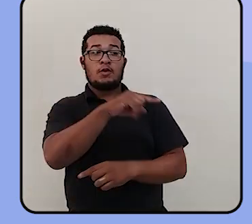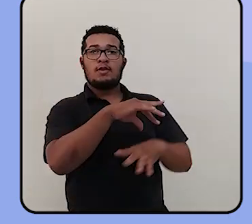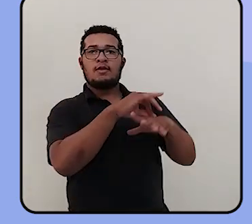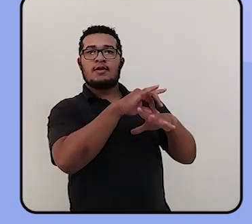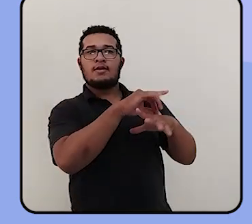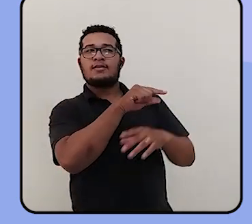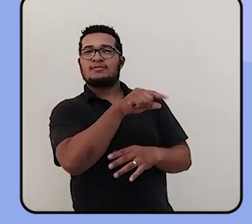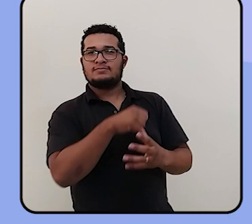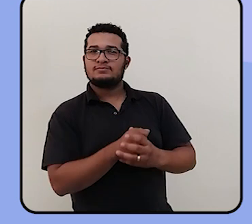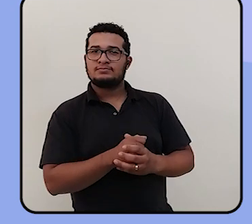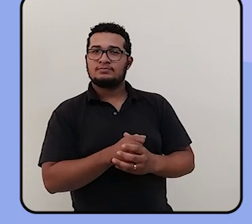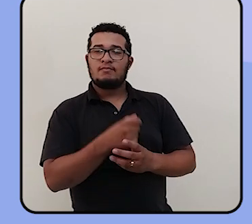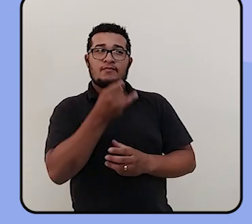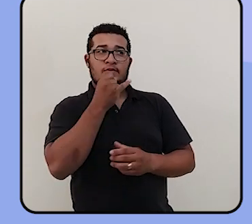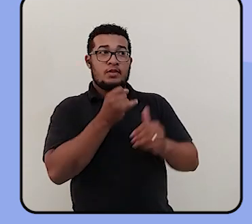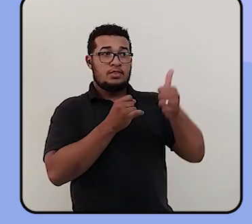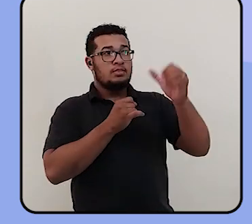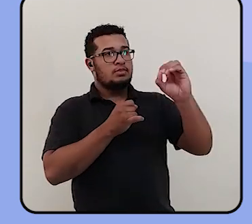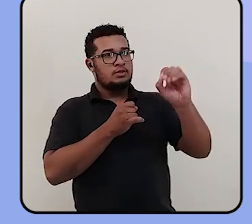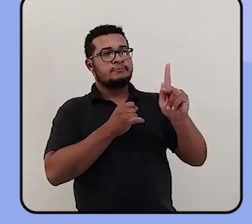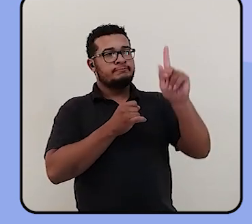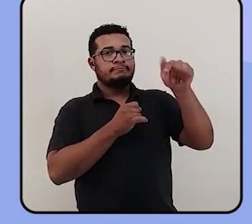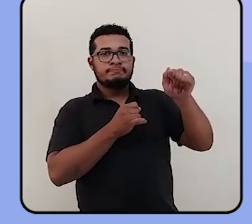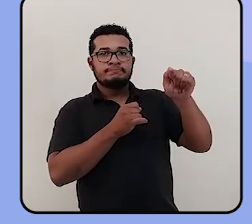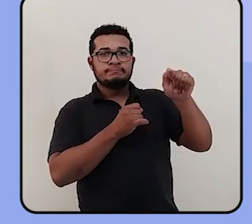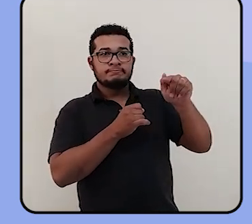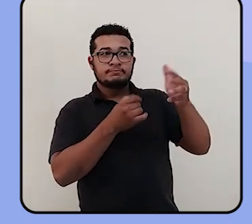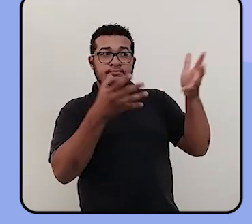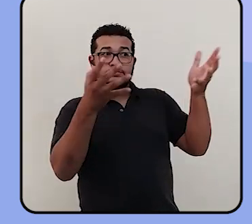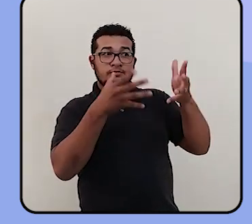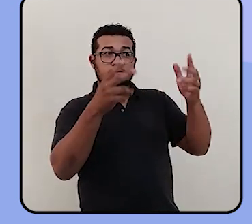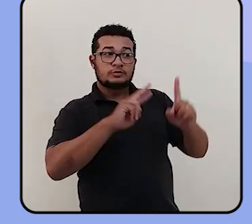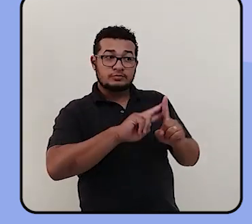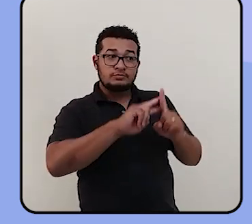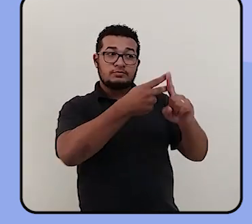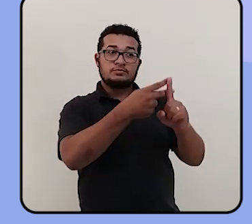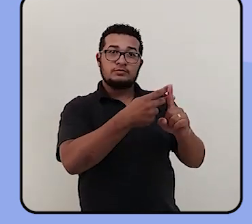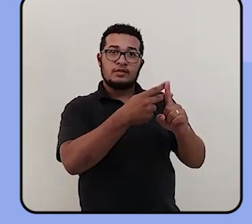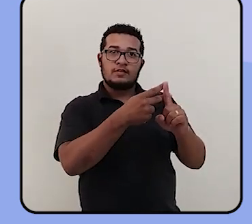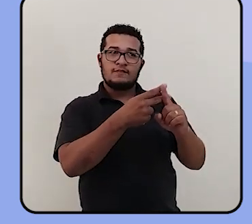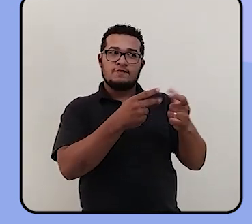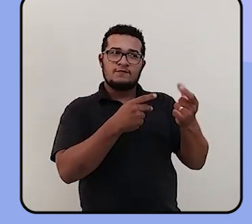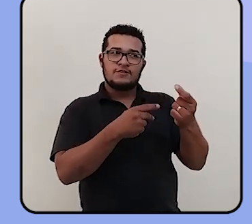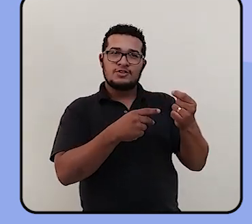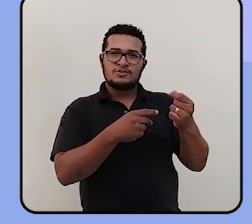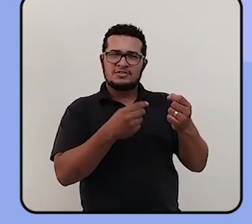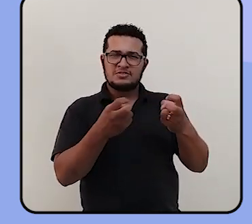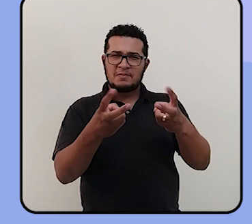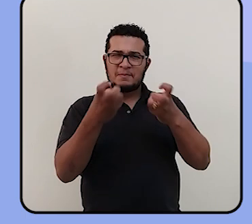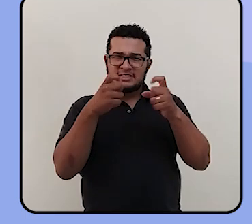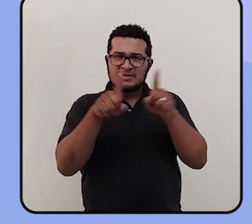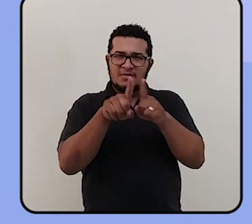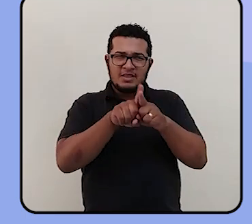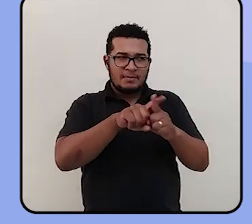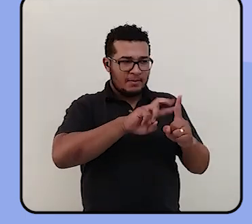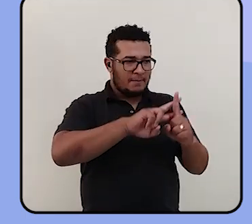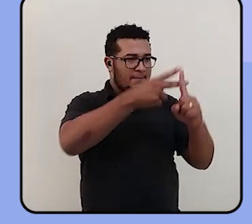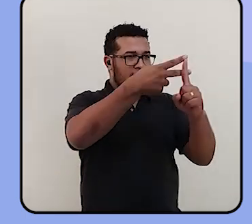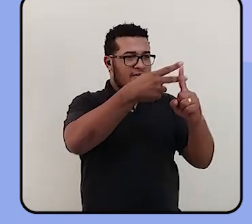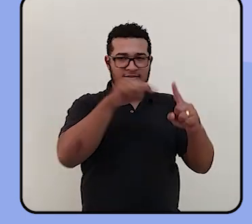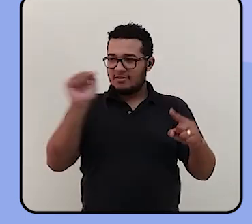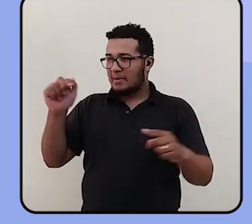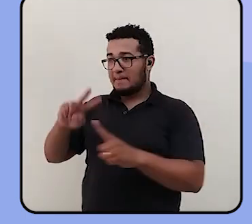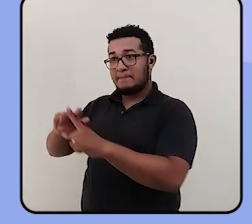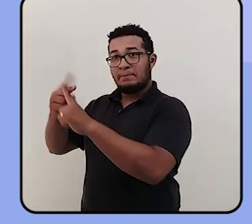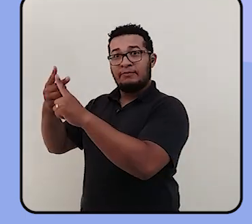de carne. Eram 10 quilos, passou a ser 20 quilos. O que está acontecendo com essa